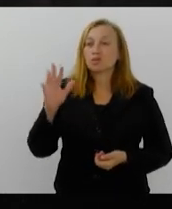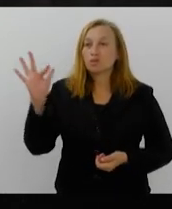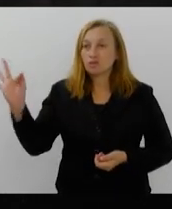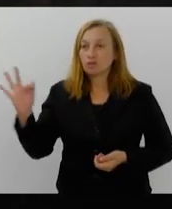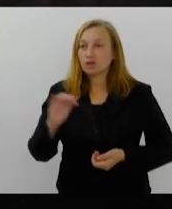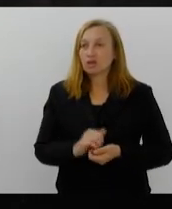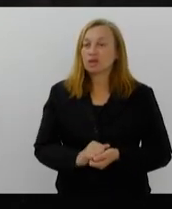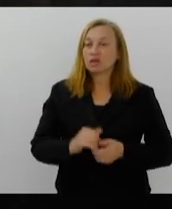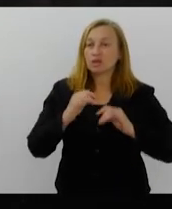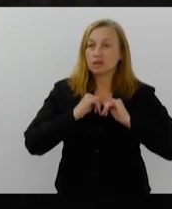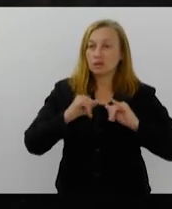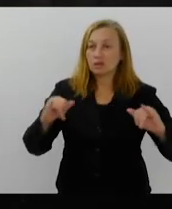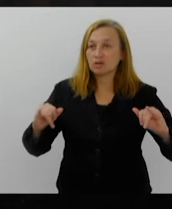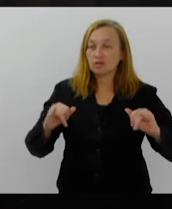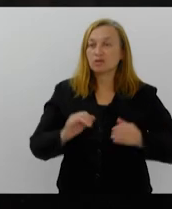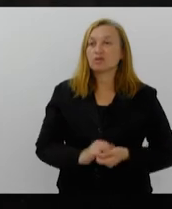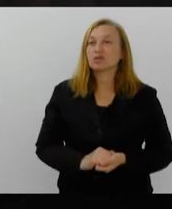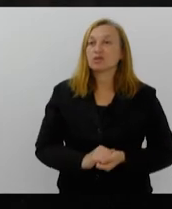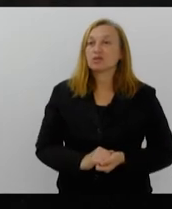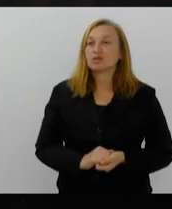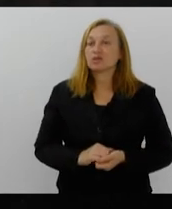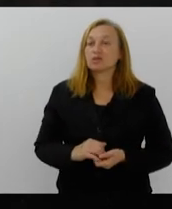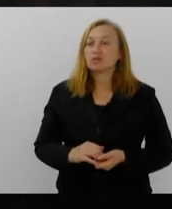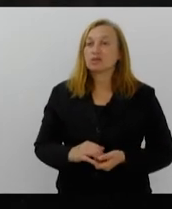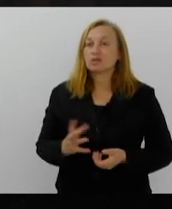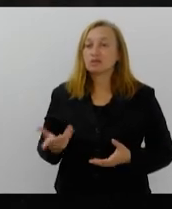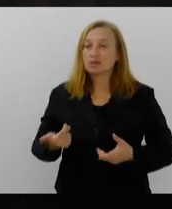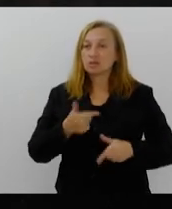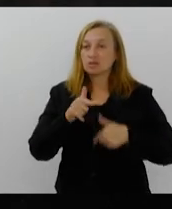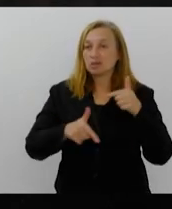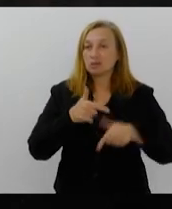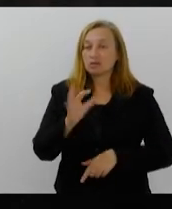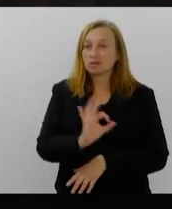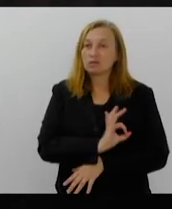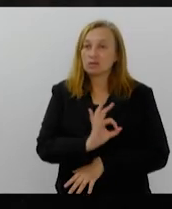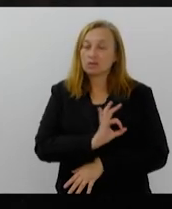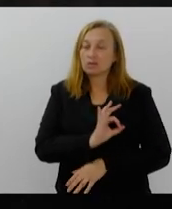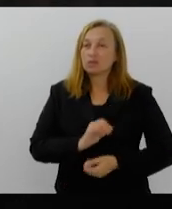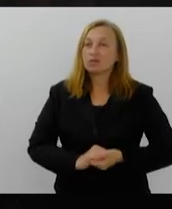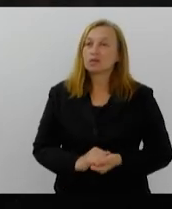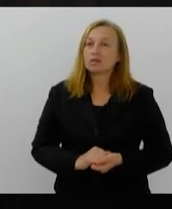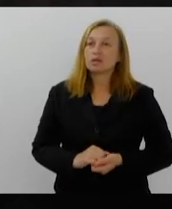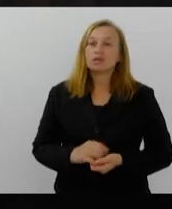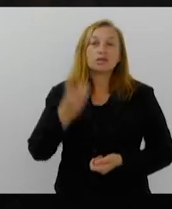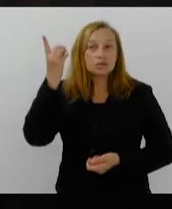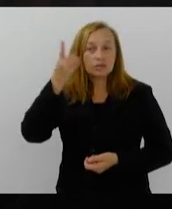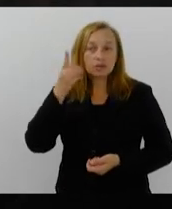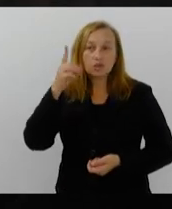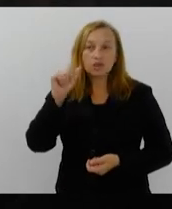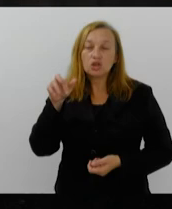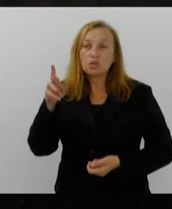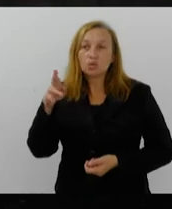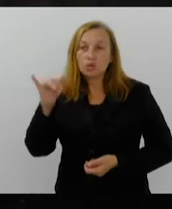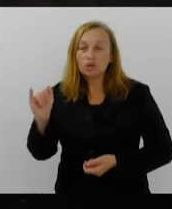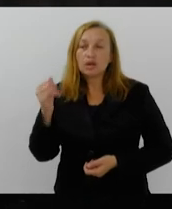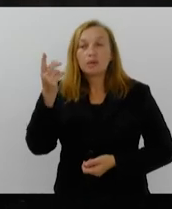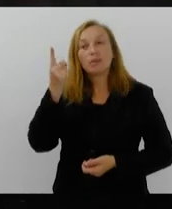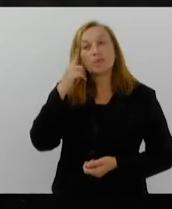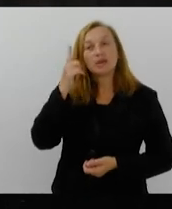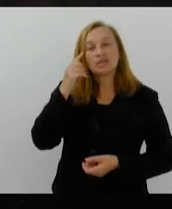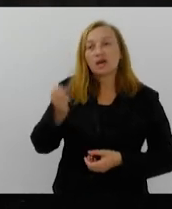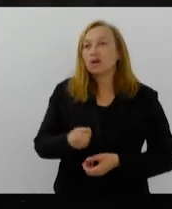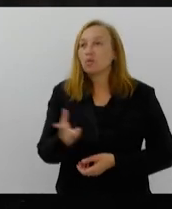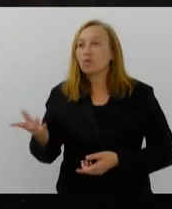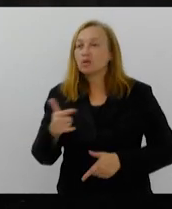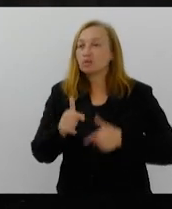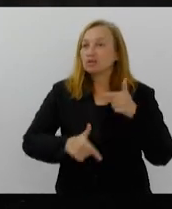a eficiência das operações policiais. Vem fazendo essa medição, deputado Yuri, para pensar o quanto que essas operações que